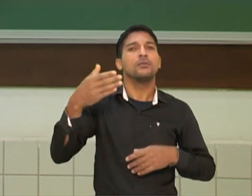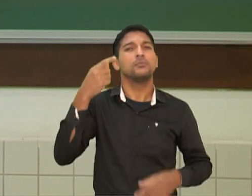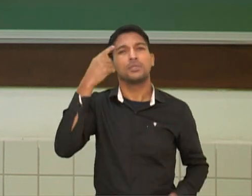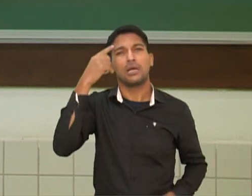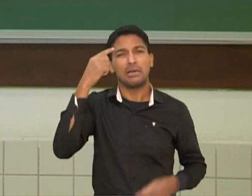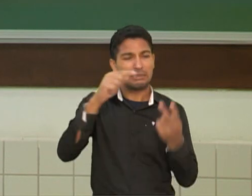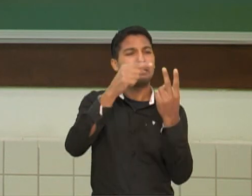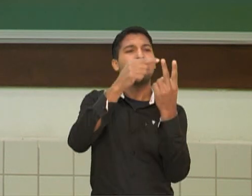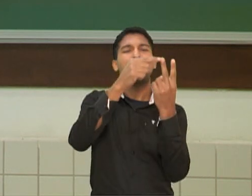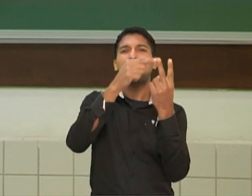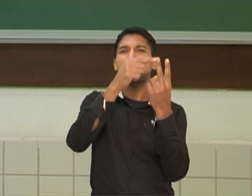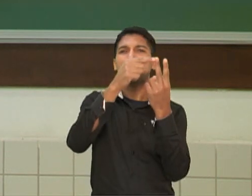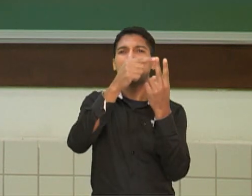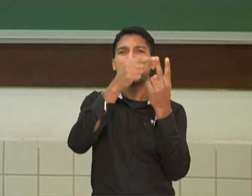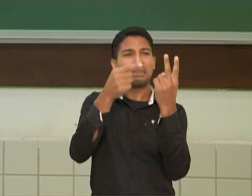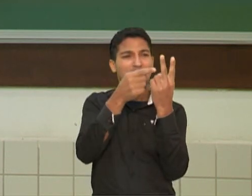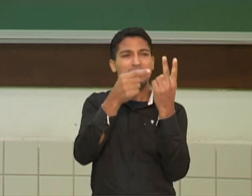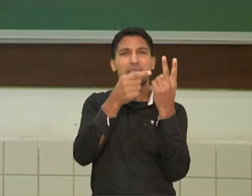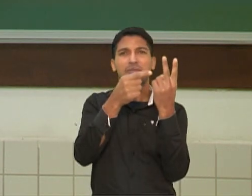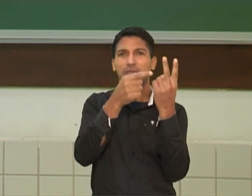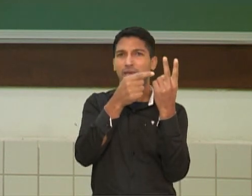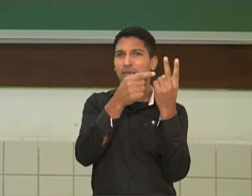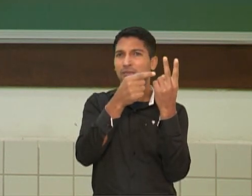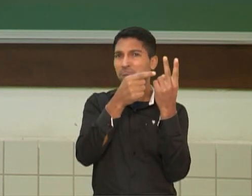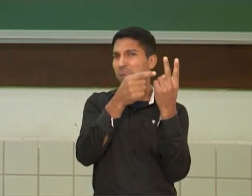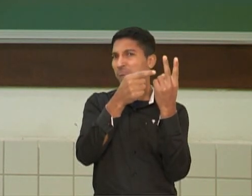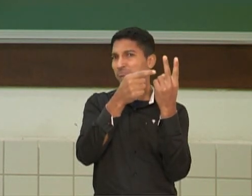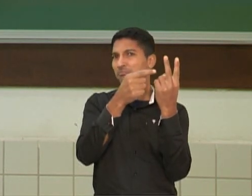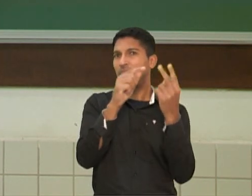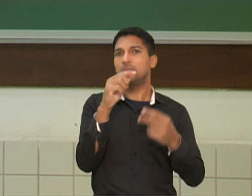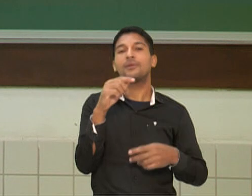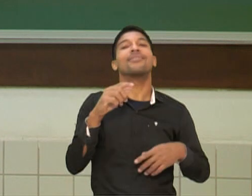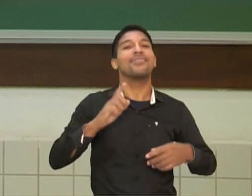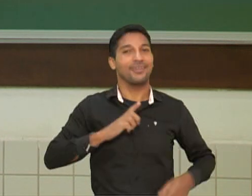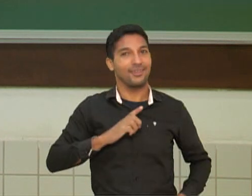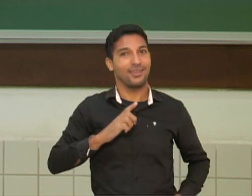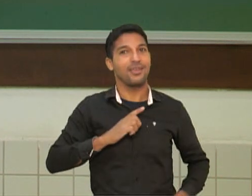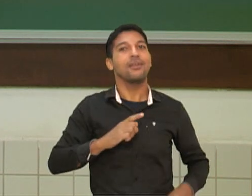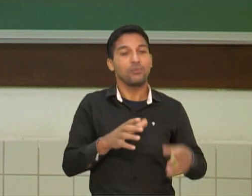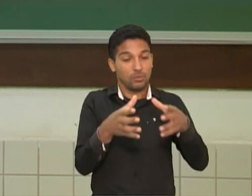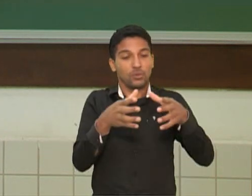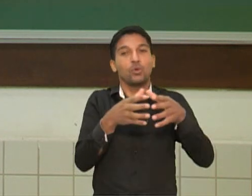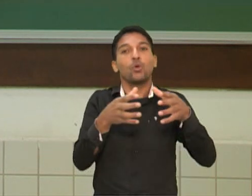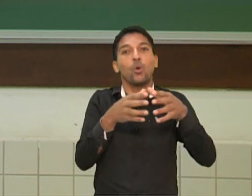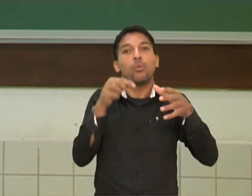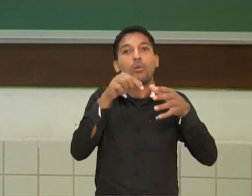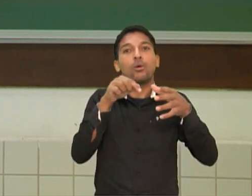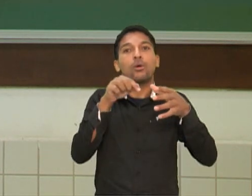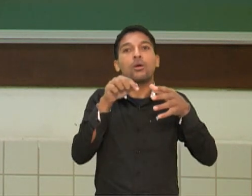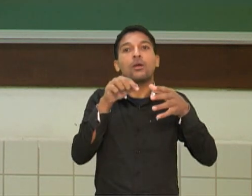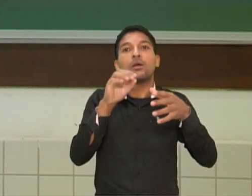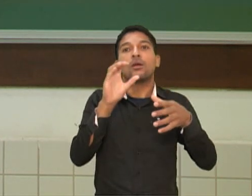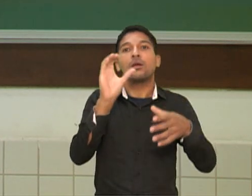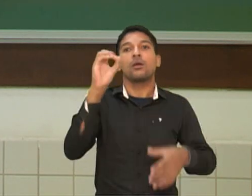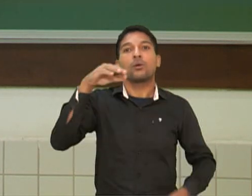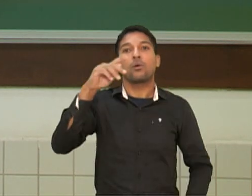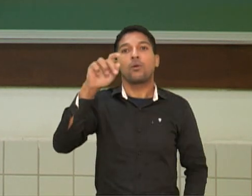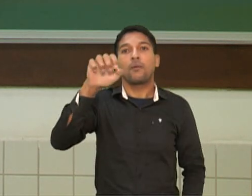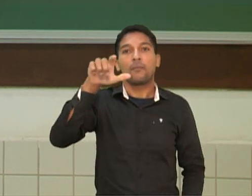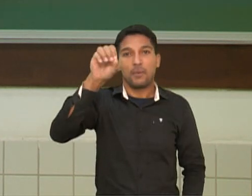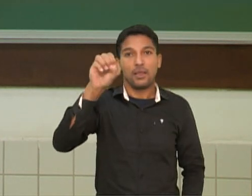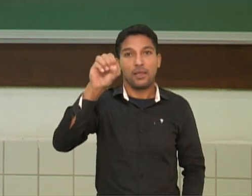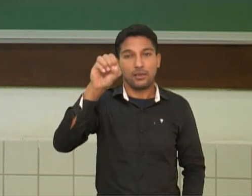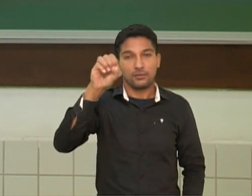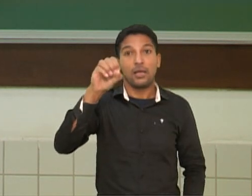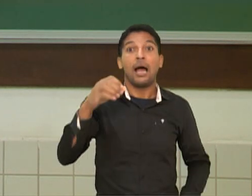tem. Agora você vai colocar e vai atualizar o teu quadro de deltas aí no teu caderno, positivo igual